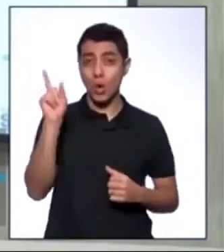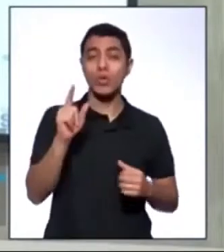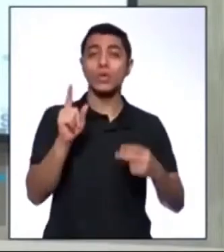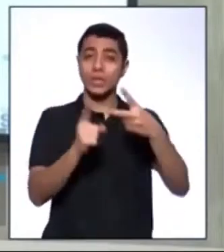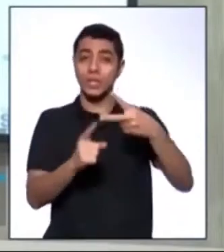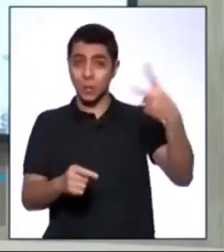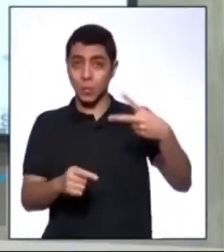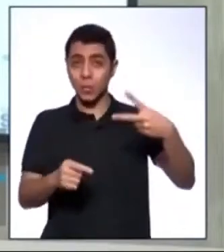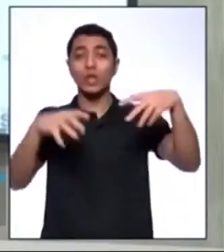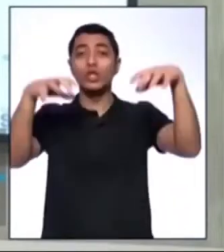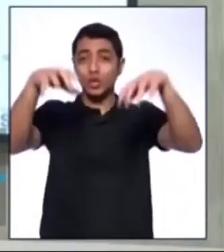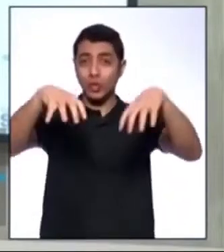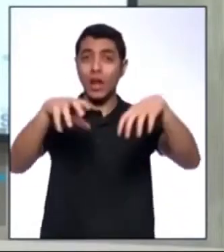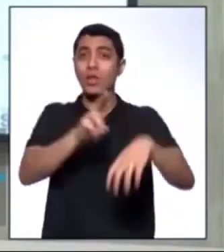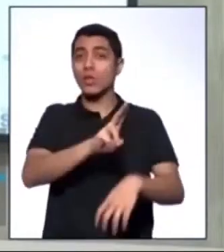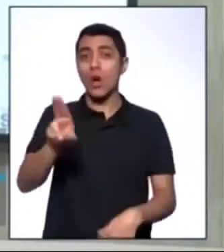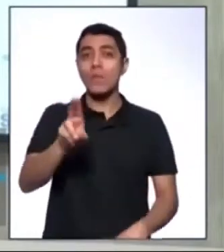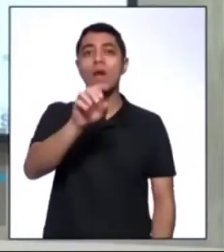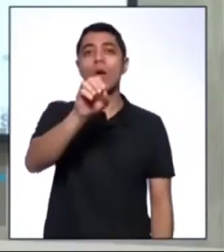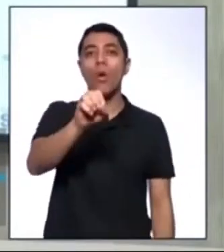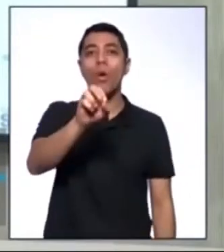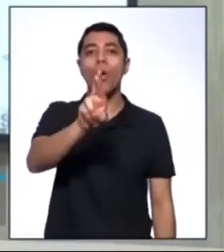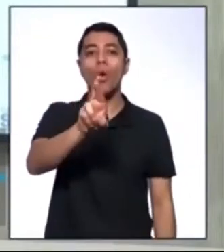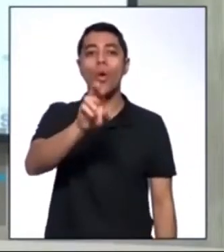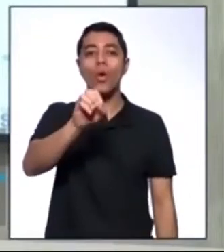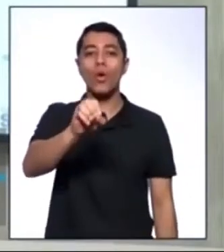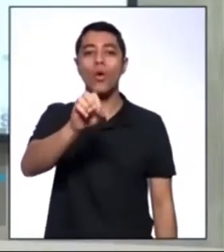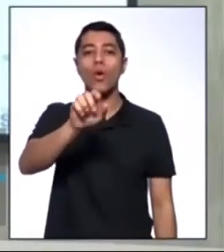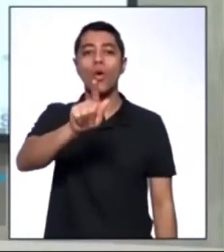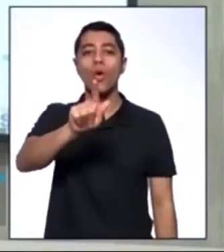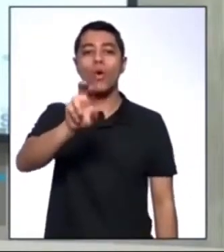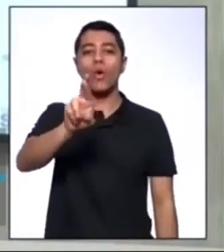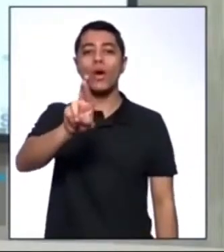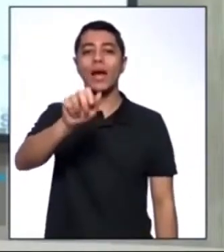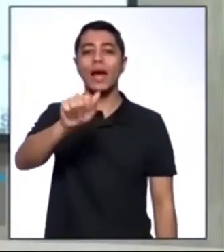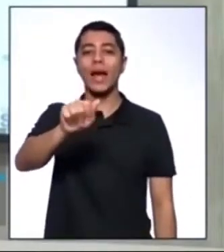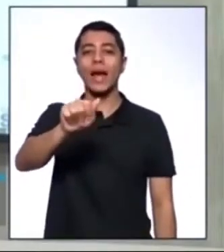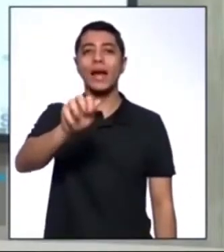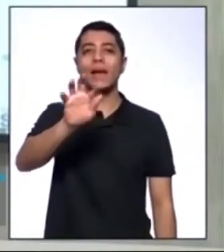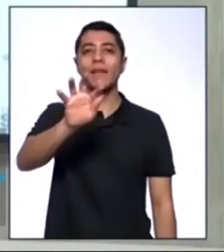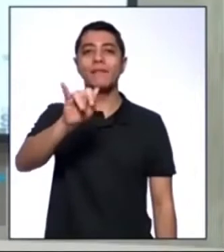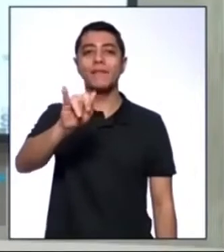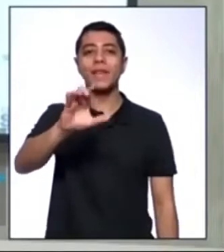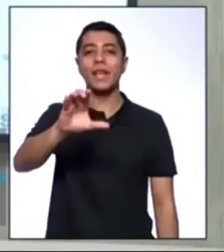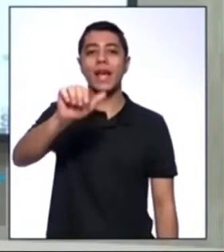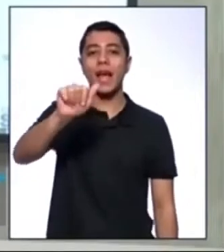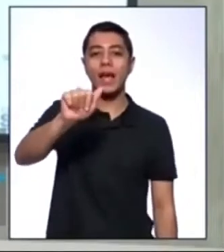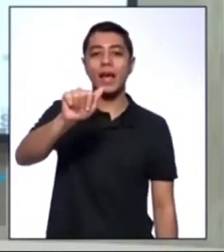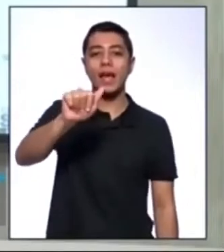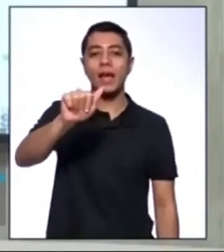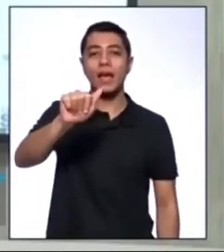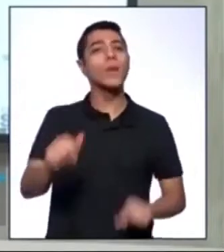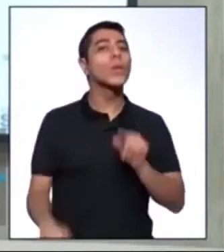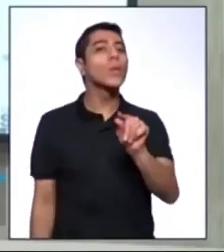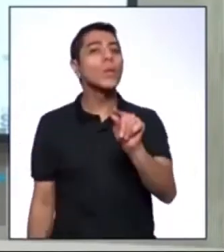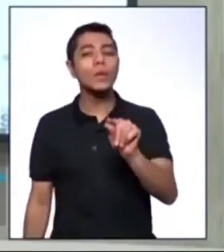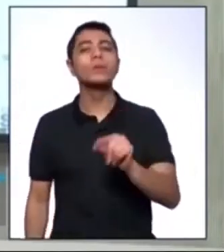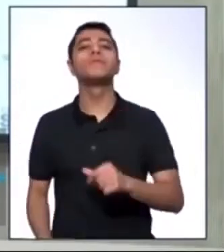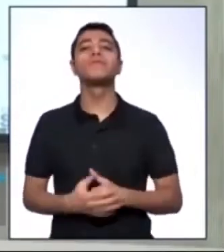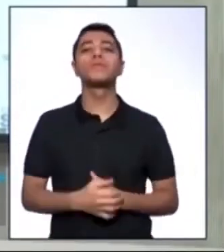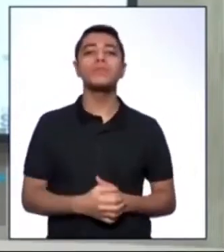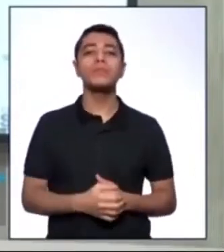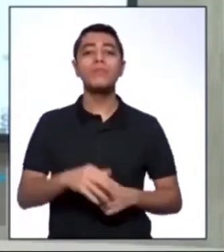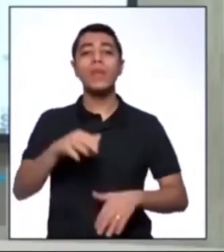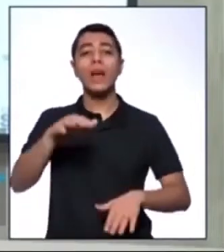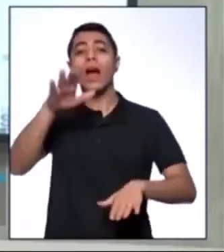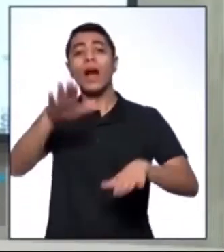orográfica? A chuva orográfica, ou chuva de relevo, é aquela situação em que o relevo se constitui uma barreira,